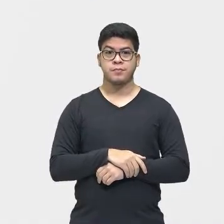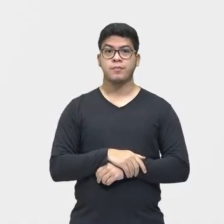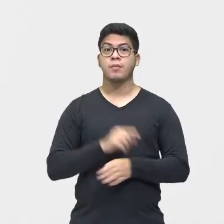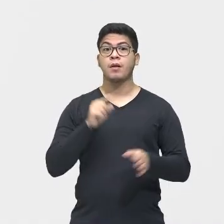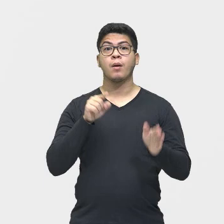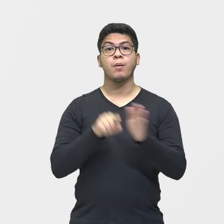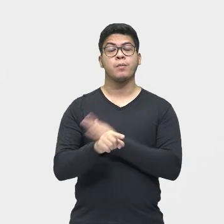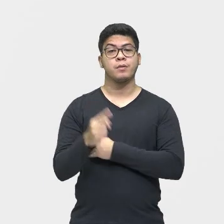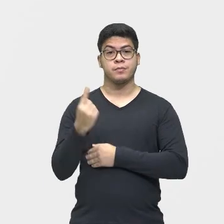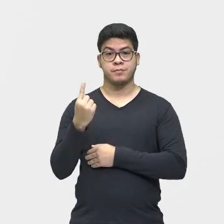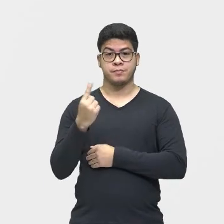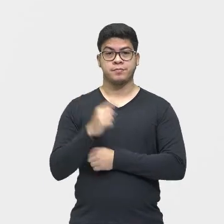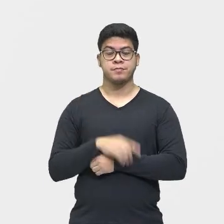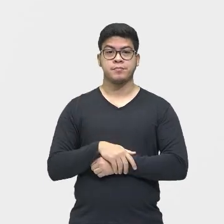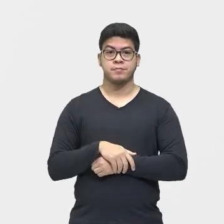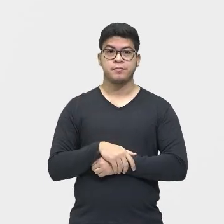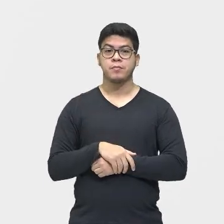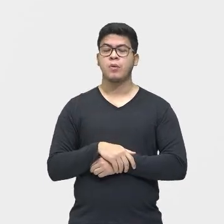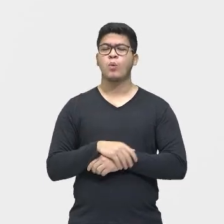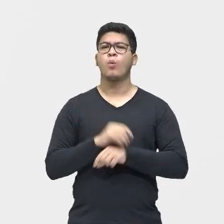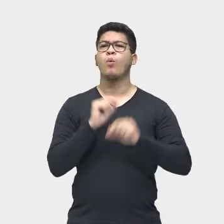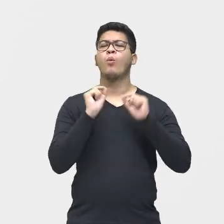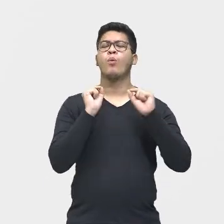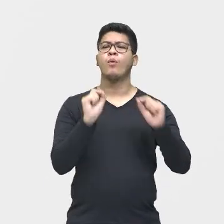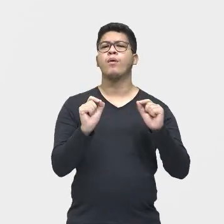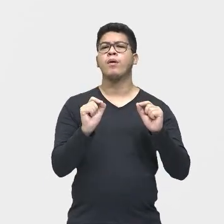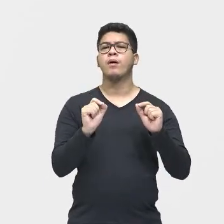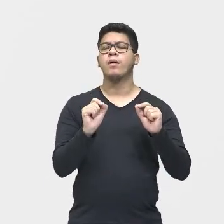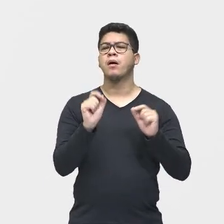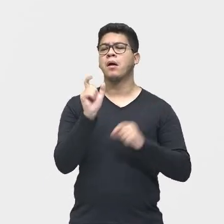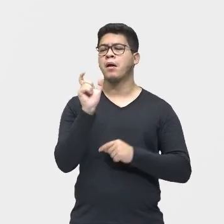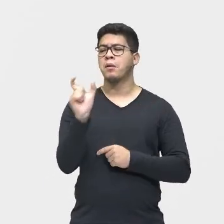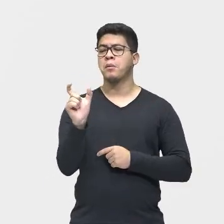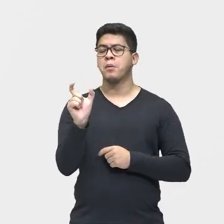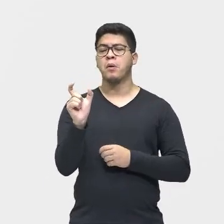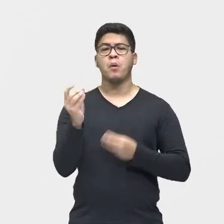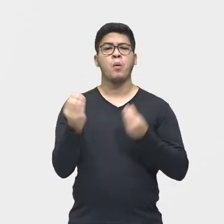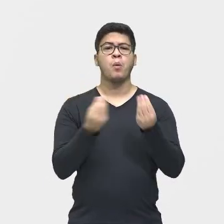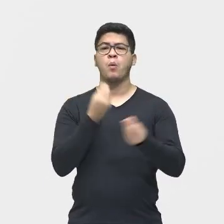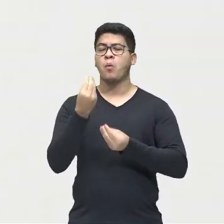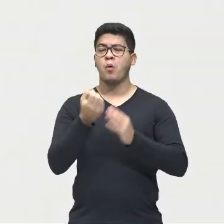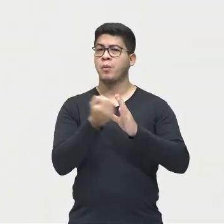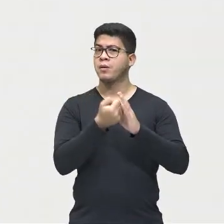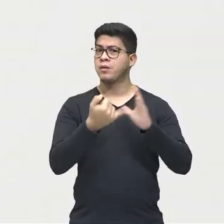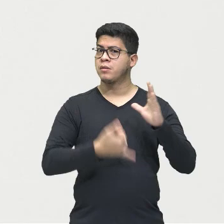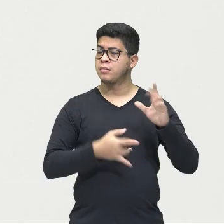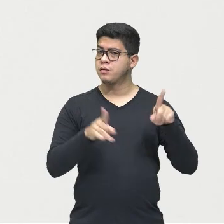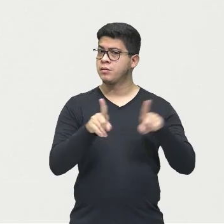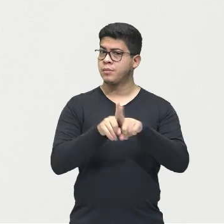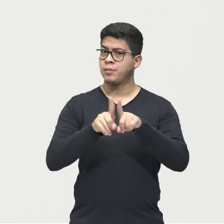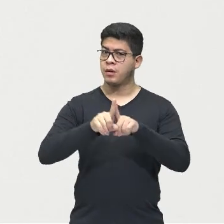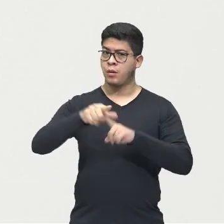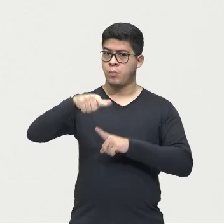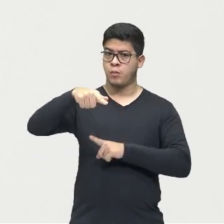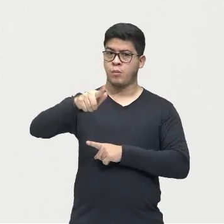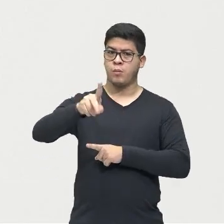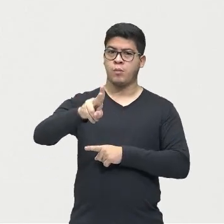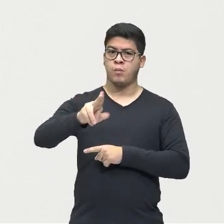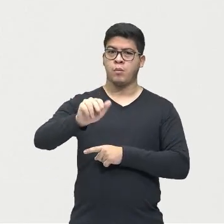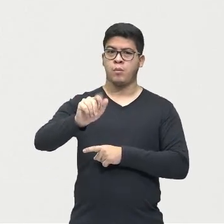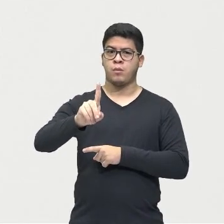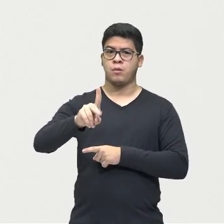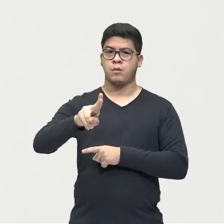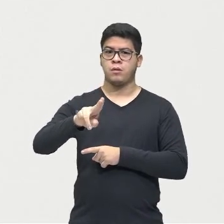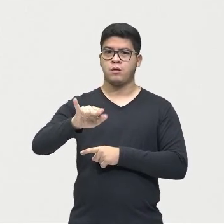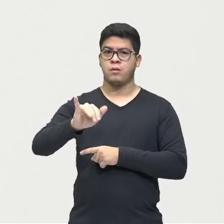Questão número 1. O que são e como se classificam os quadriláteros?